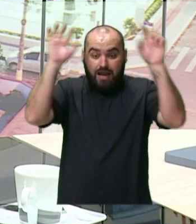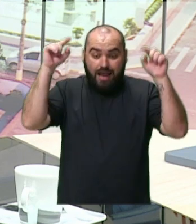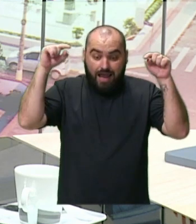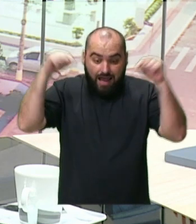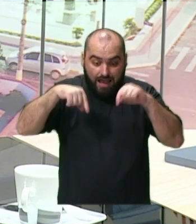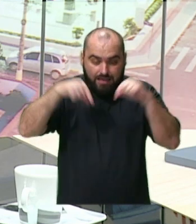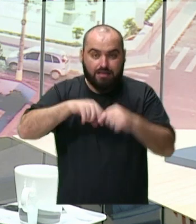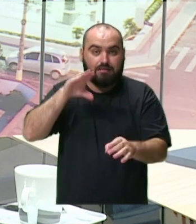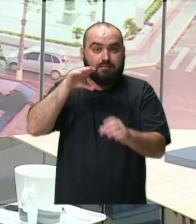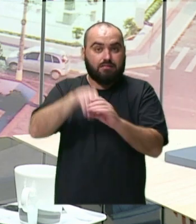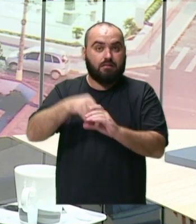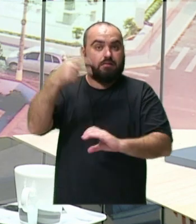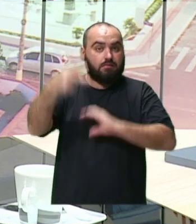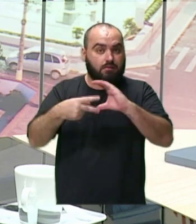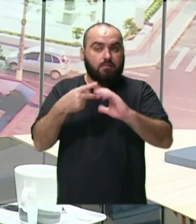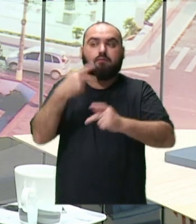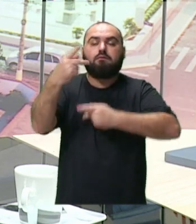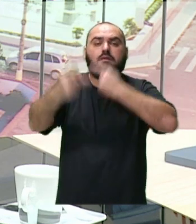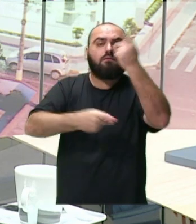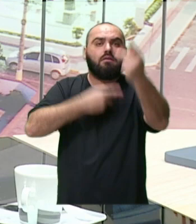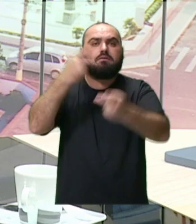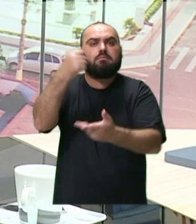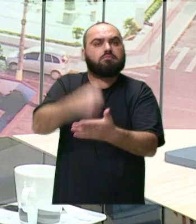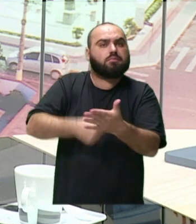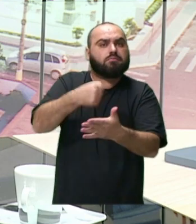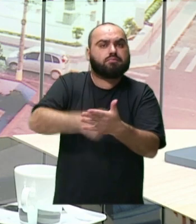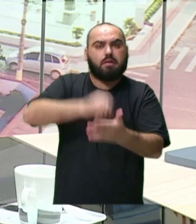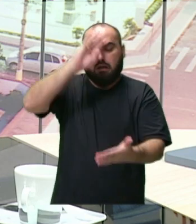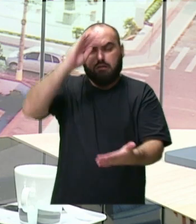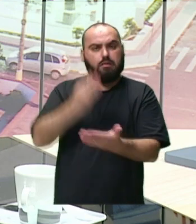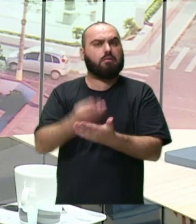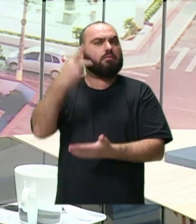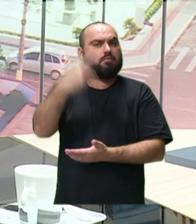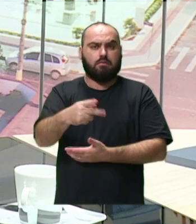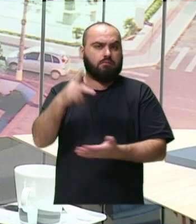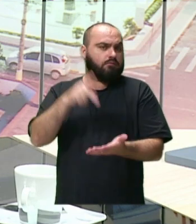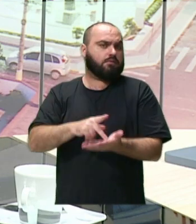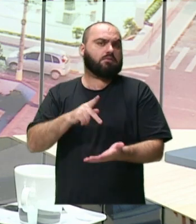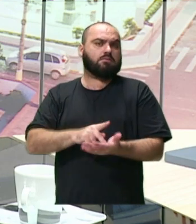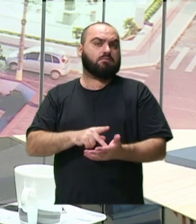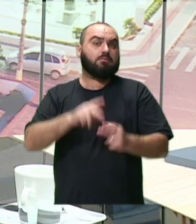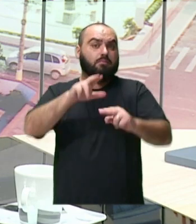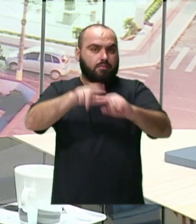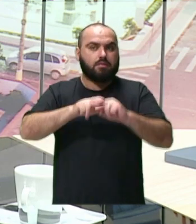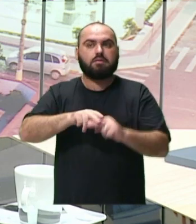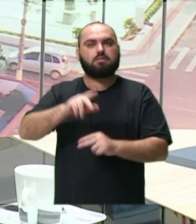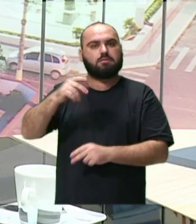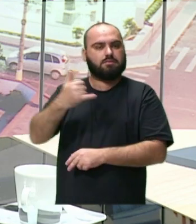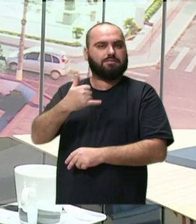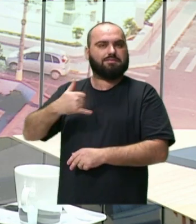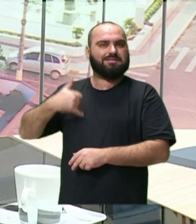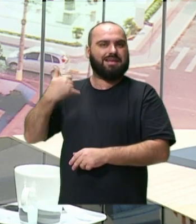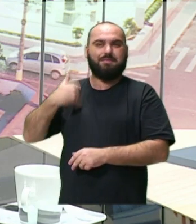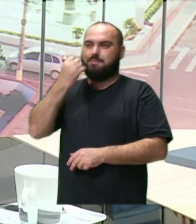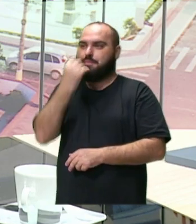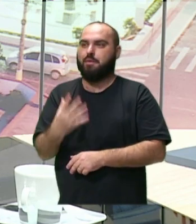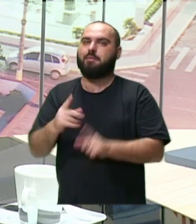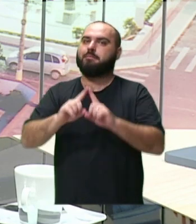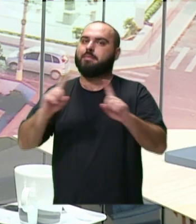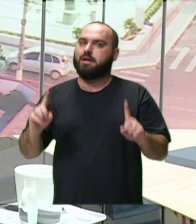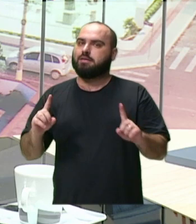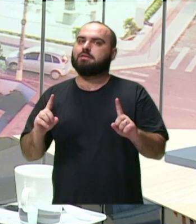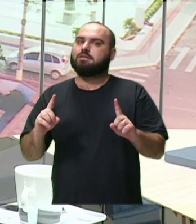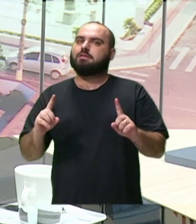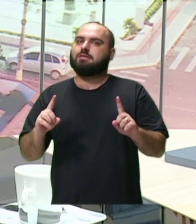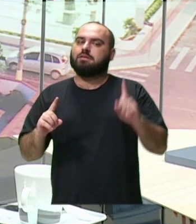têm autonomia para falar e defender o que elas acreditam que é certo. Então, eu creio que a idade é boa, mas a gente levou em consideração ser